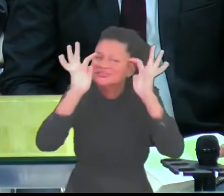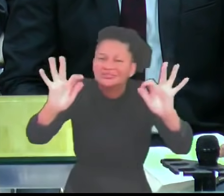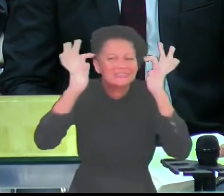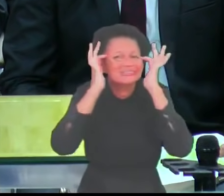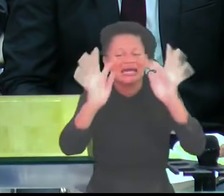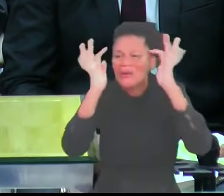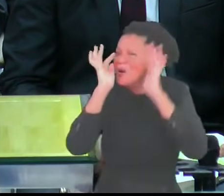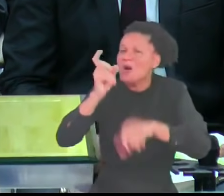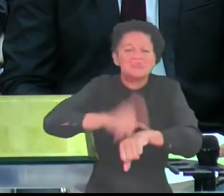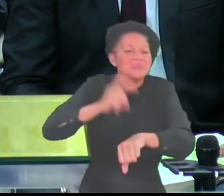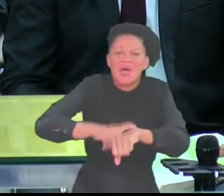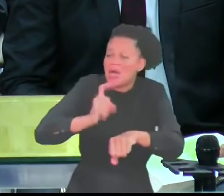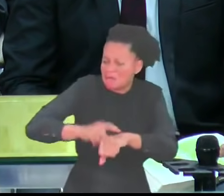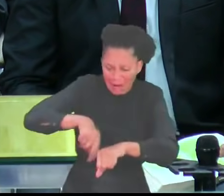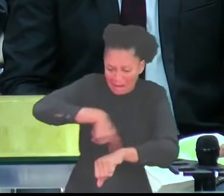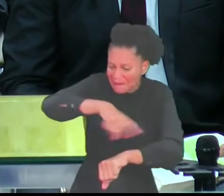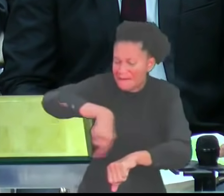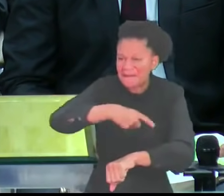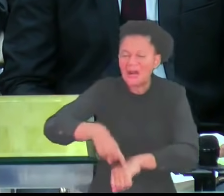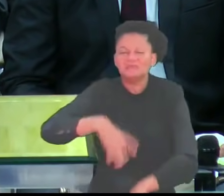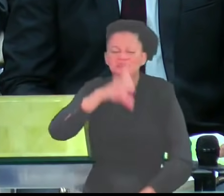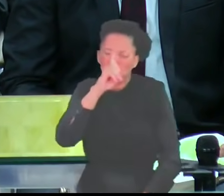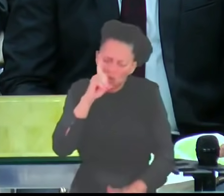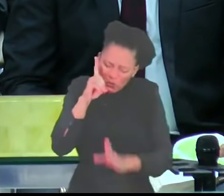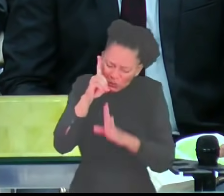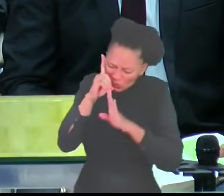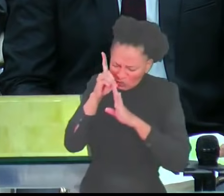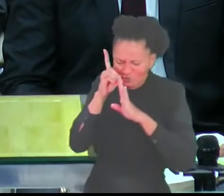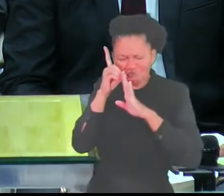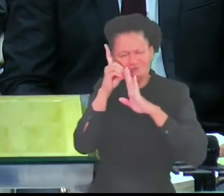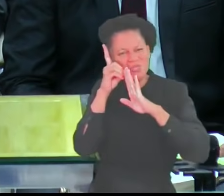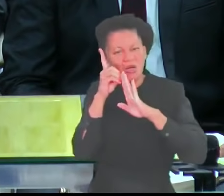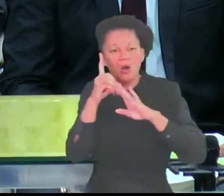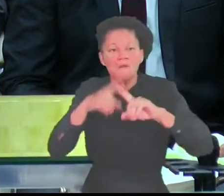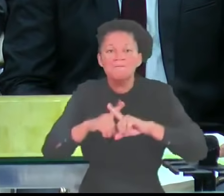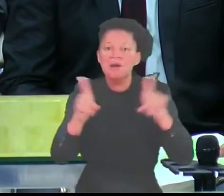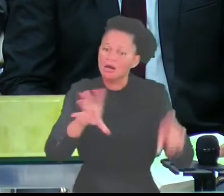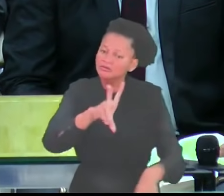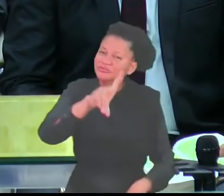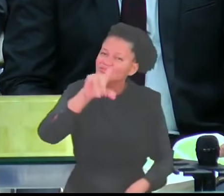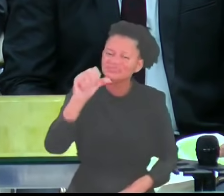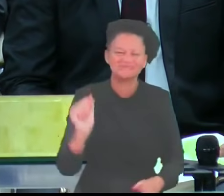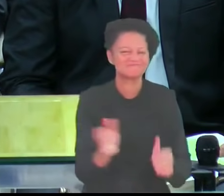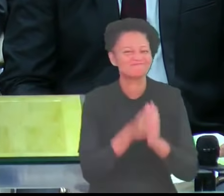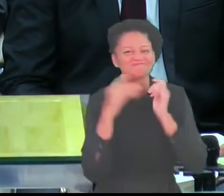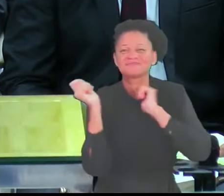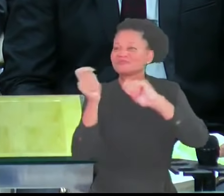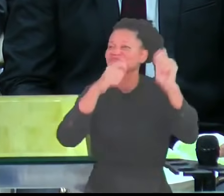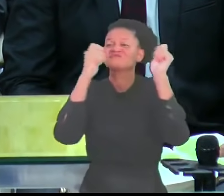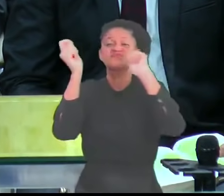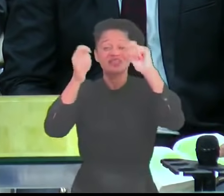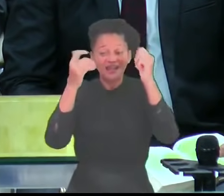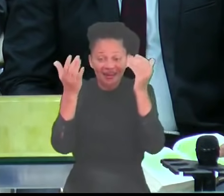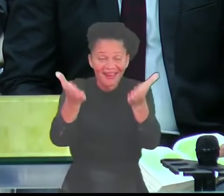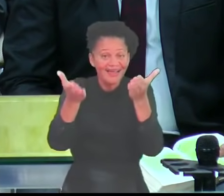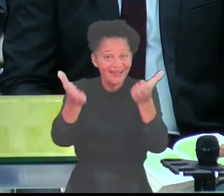não sei quanto tempo passou, Deus calado. Mas um dia, aleluia, ele está lá,